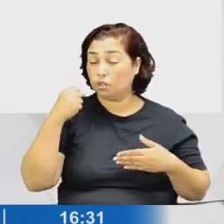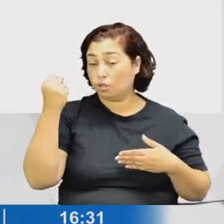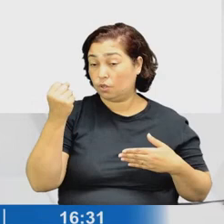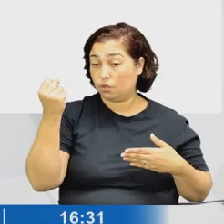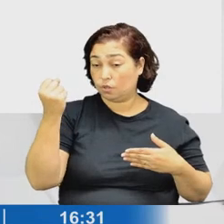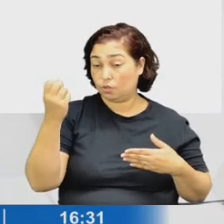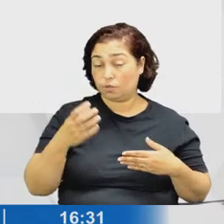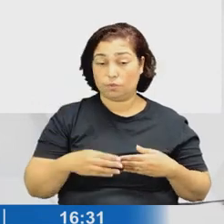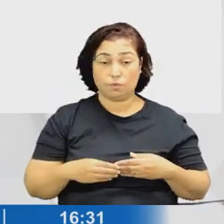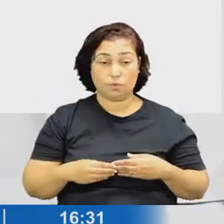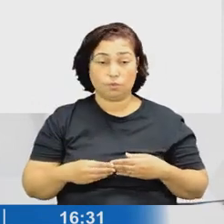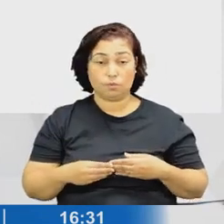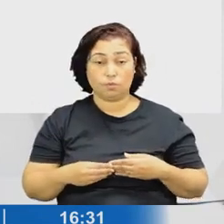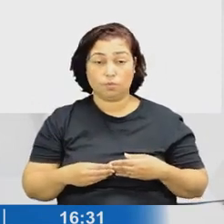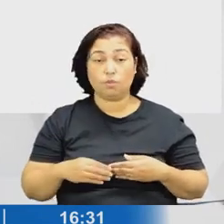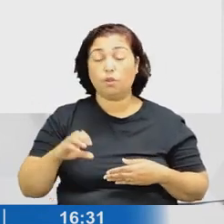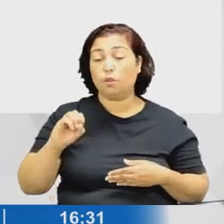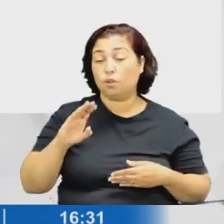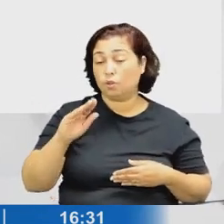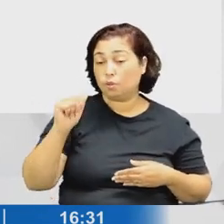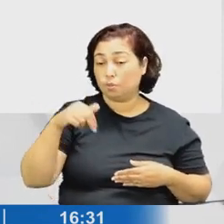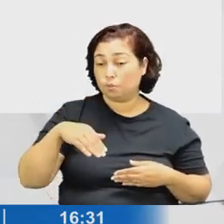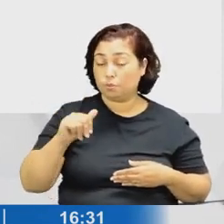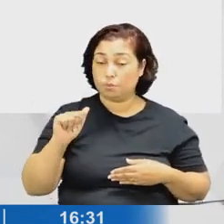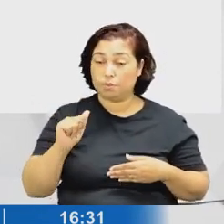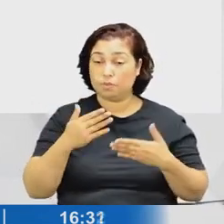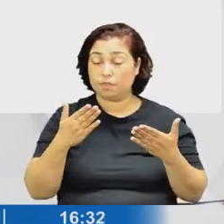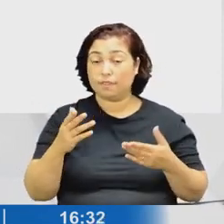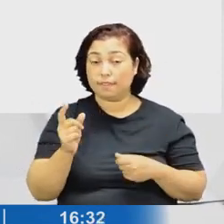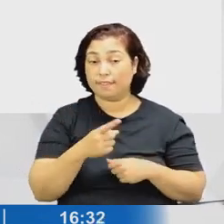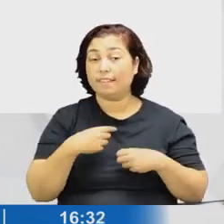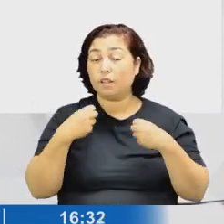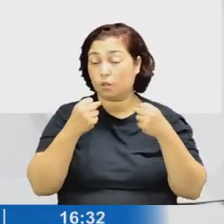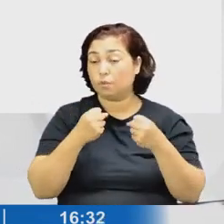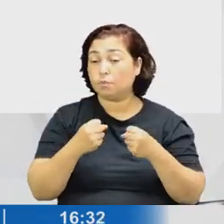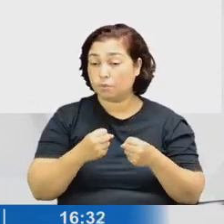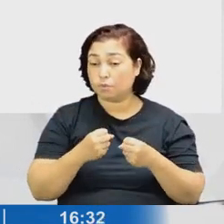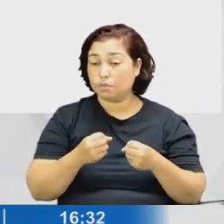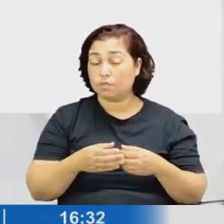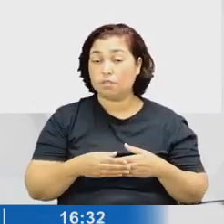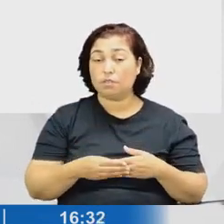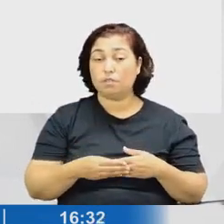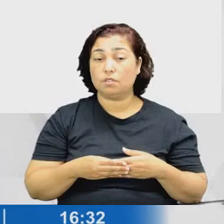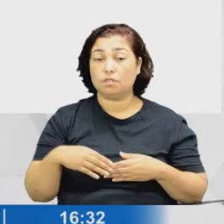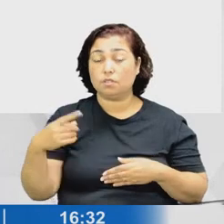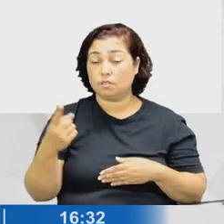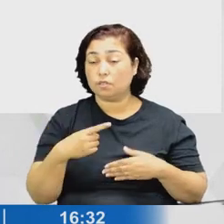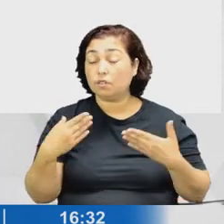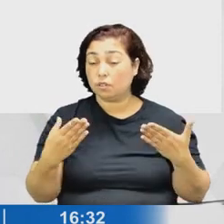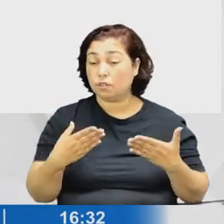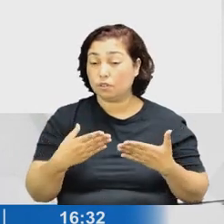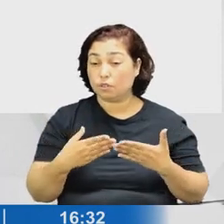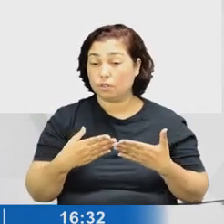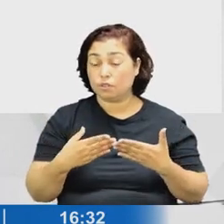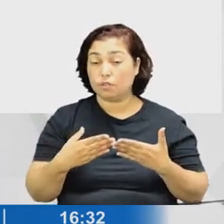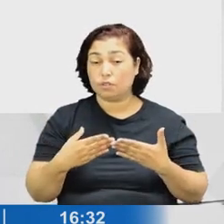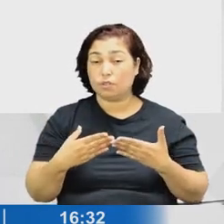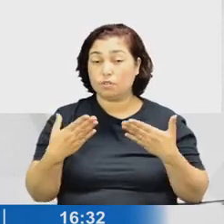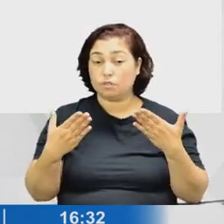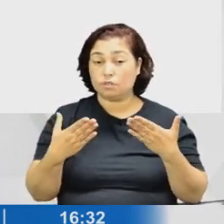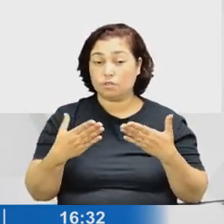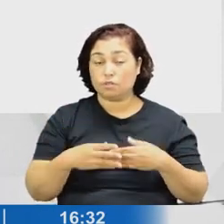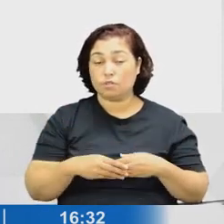o Obama também nós podemos né aquela coisa de galera vem atrás de mim nós vamos ah quase um Vingador né